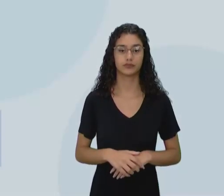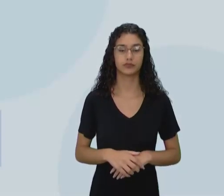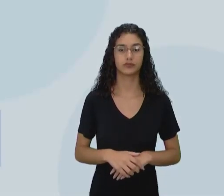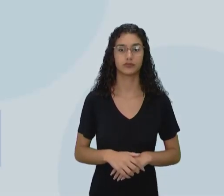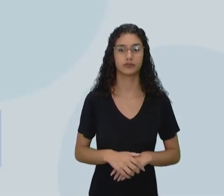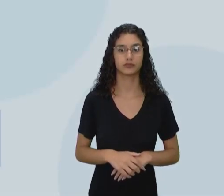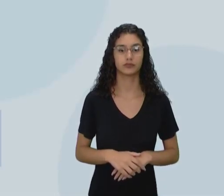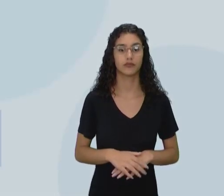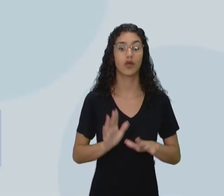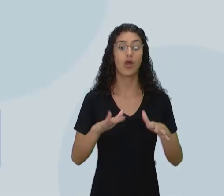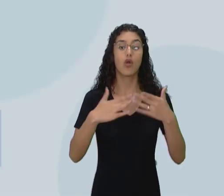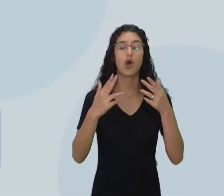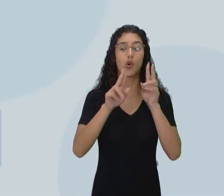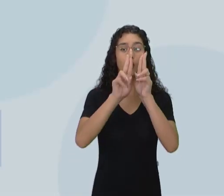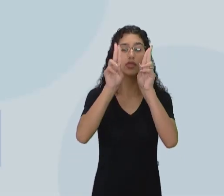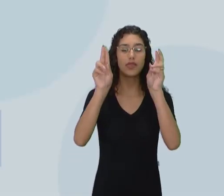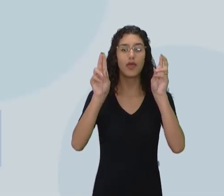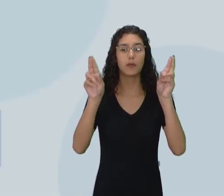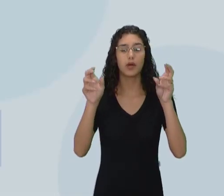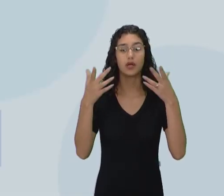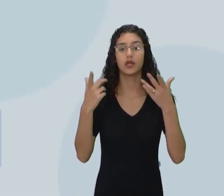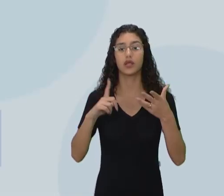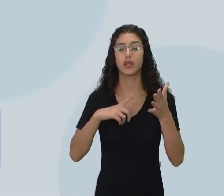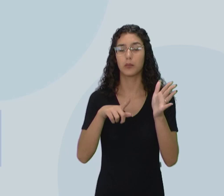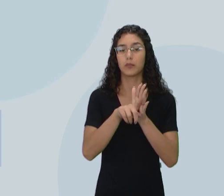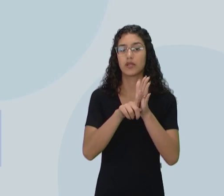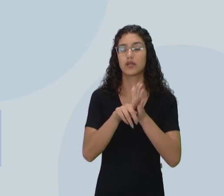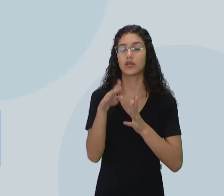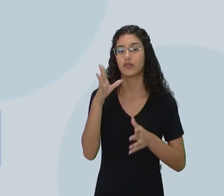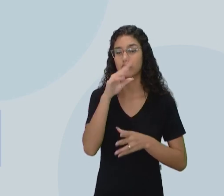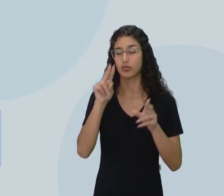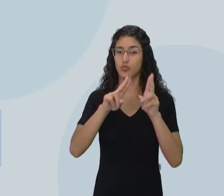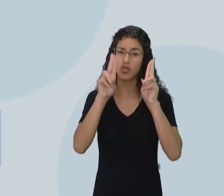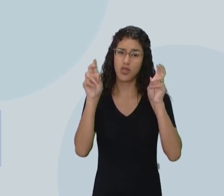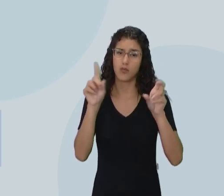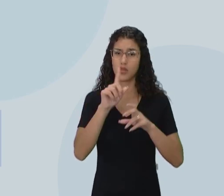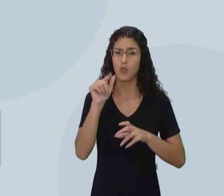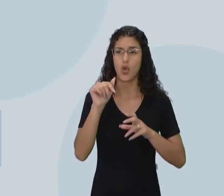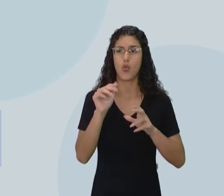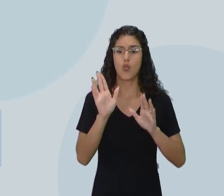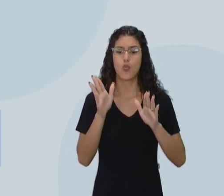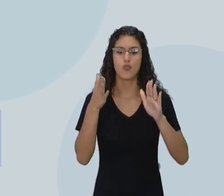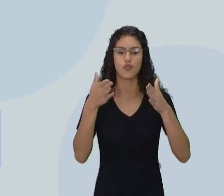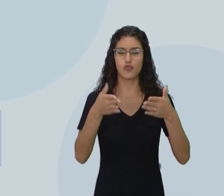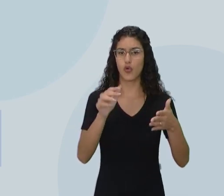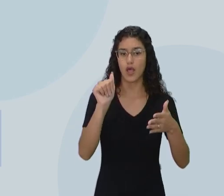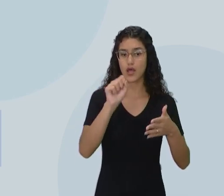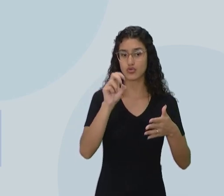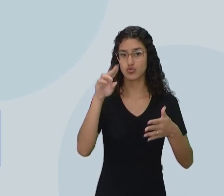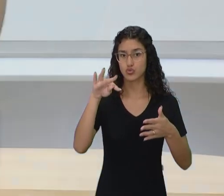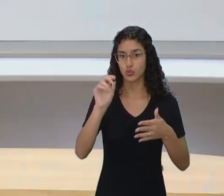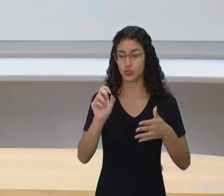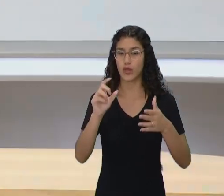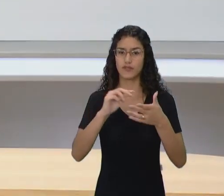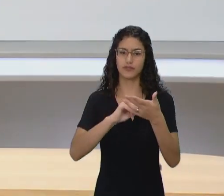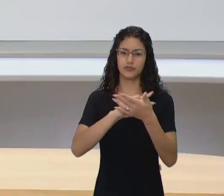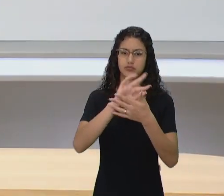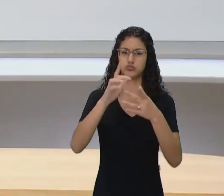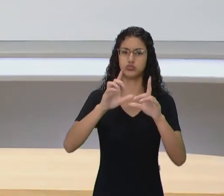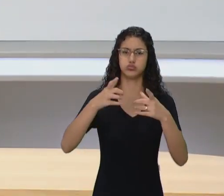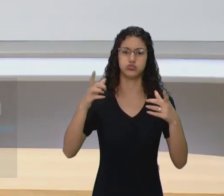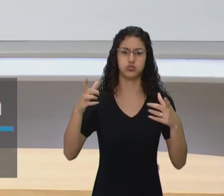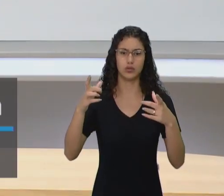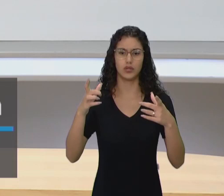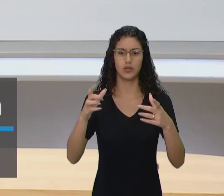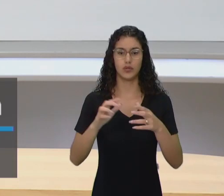eles. Qual é a temática analisada? E quando a gente está falando de temática, não é o assunto. Lembrando que assunto é uma coisa bem ampla, o tema é